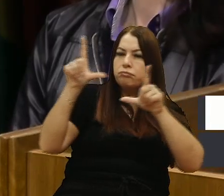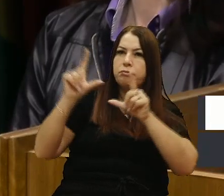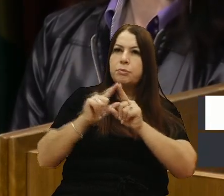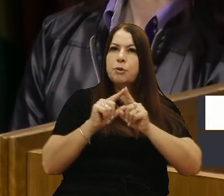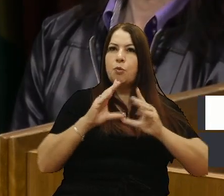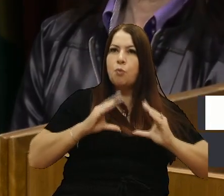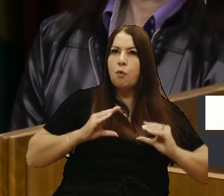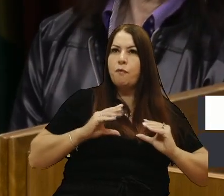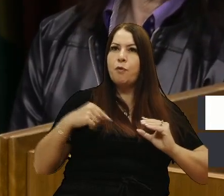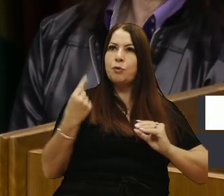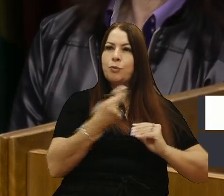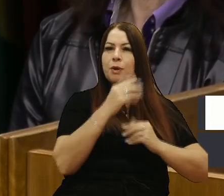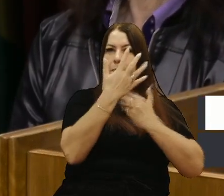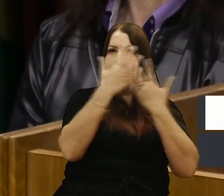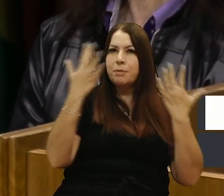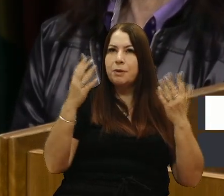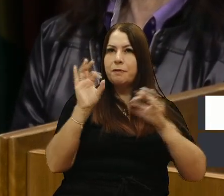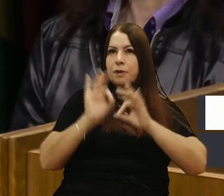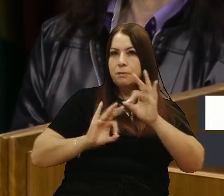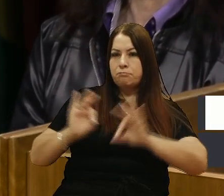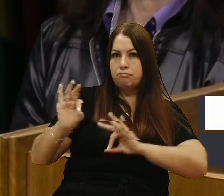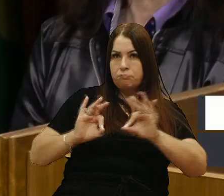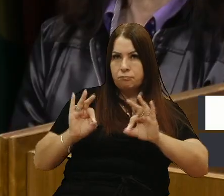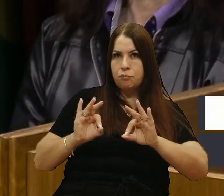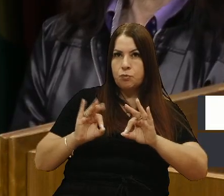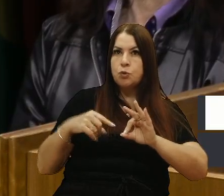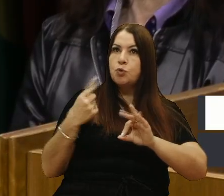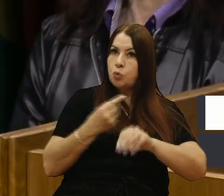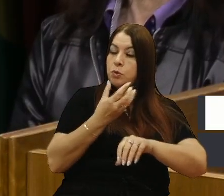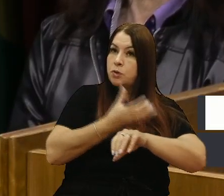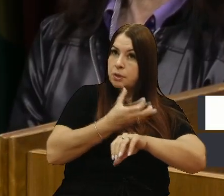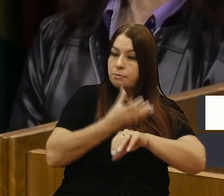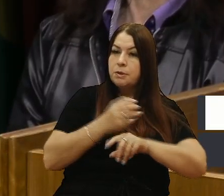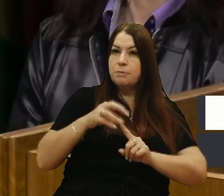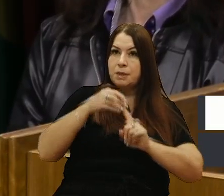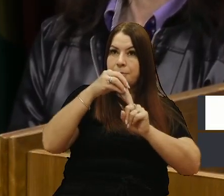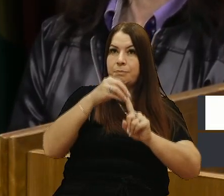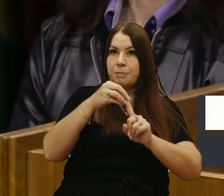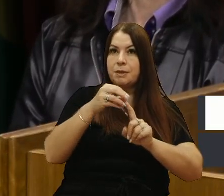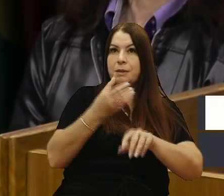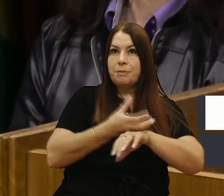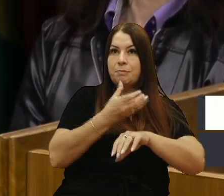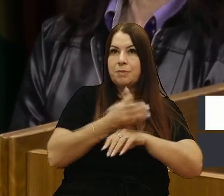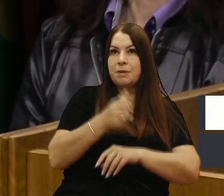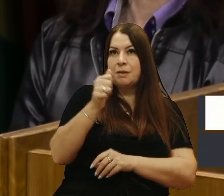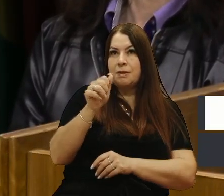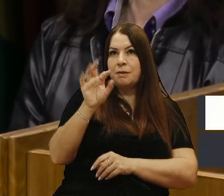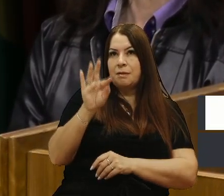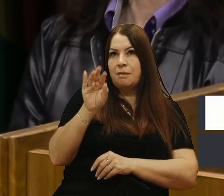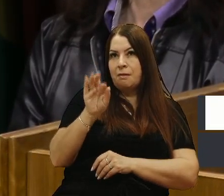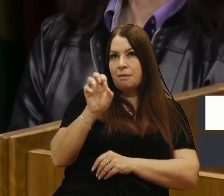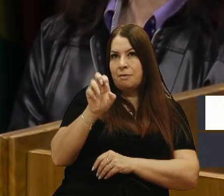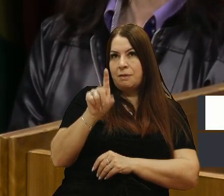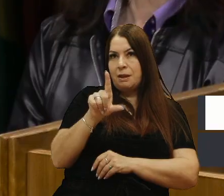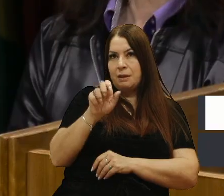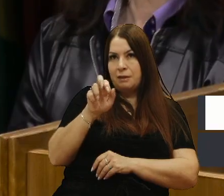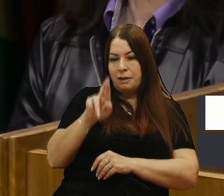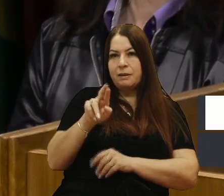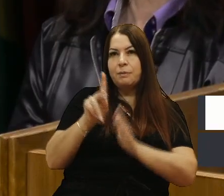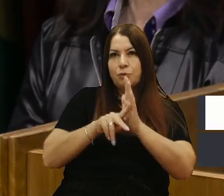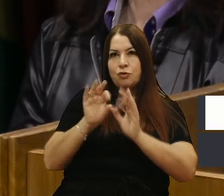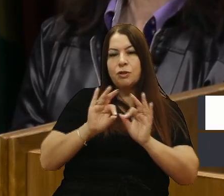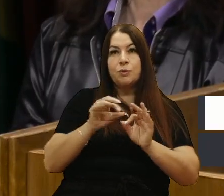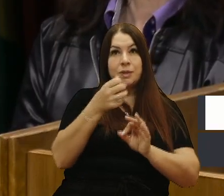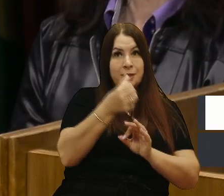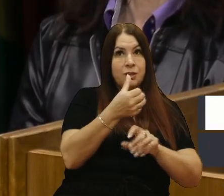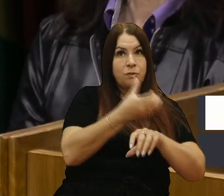conforto ambiental e fazem projetos. As nossas disciplinas principais são as disciplinas de ateliê de projetos. São 6 disciplinas mais os